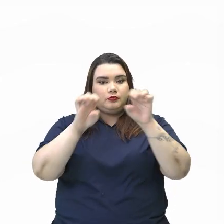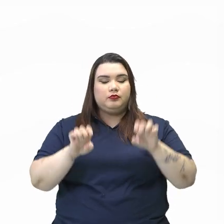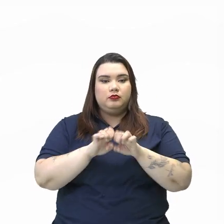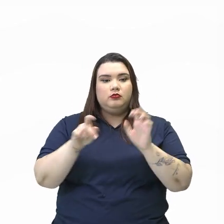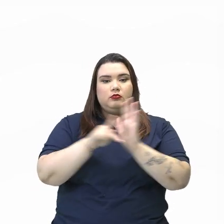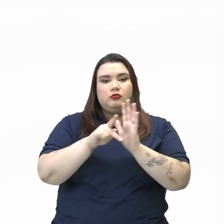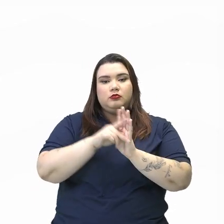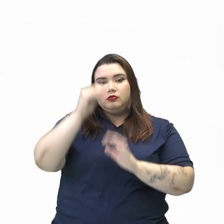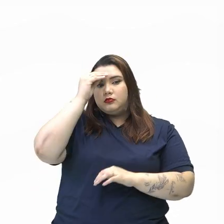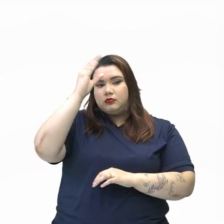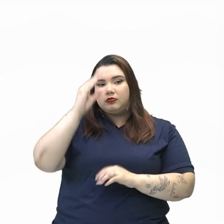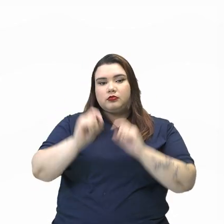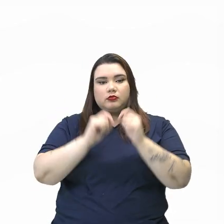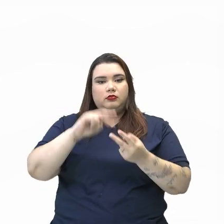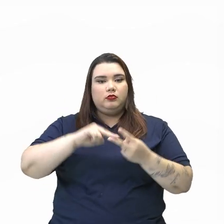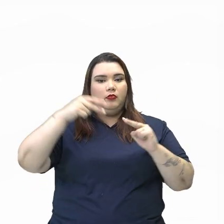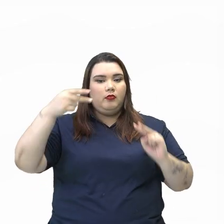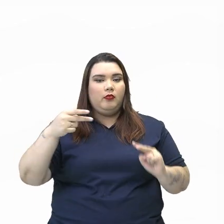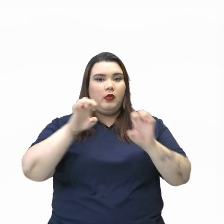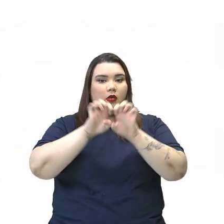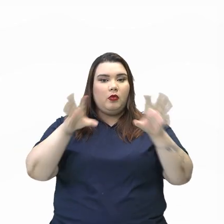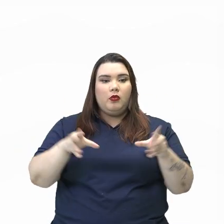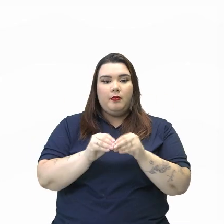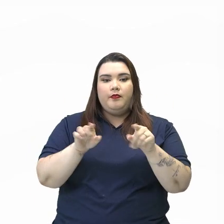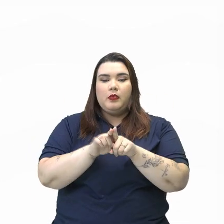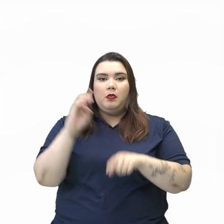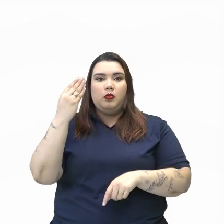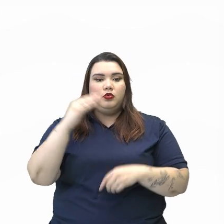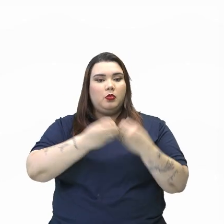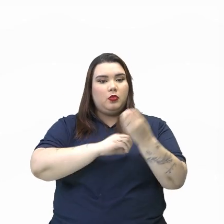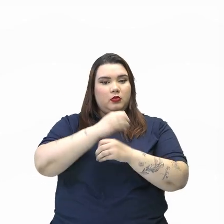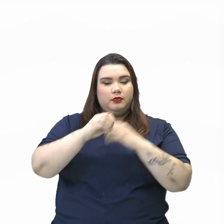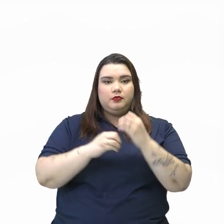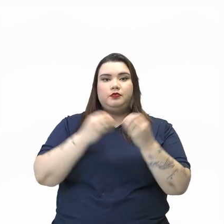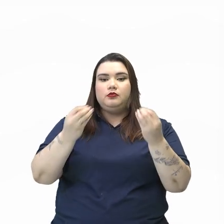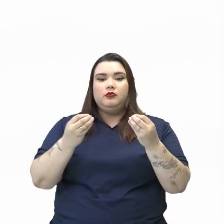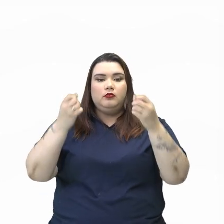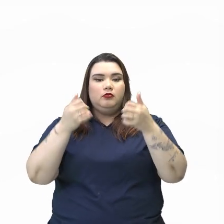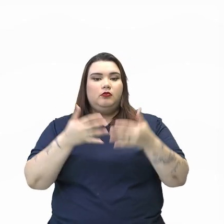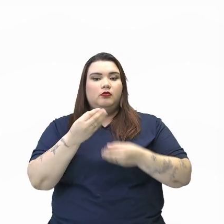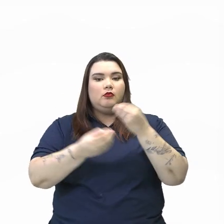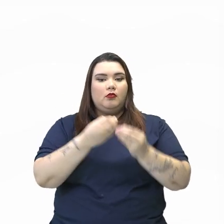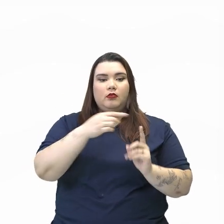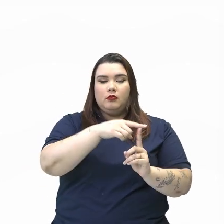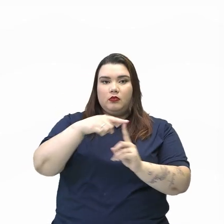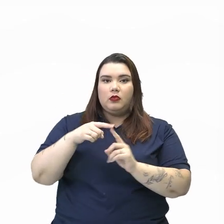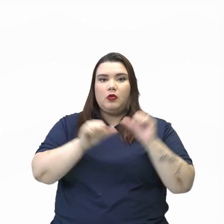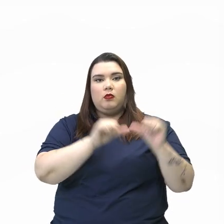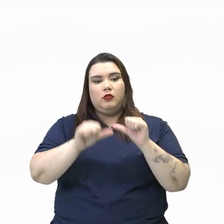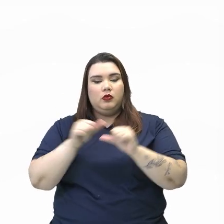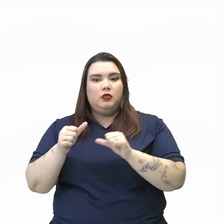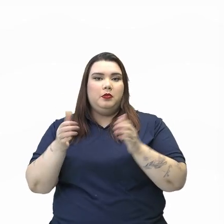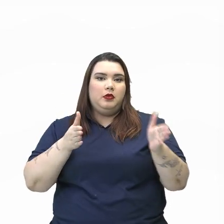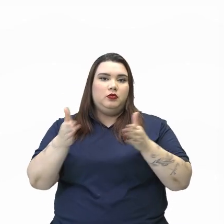da genética, da paleontologia, da ecologia e da biologia molecular, para explicar como as espécies mudam ao longo